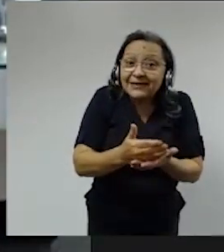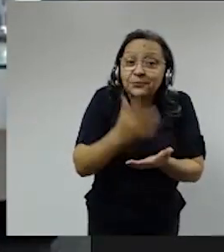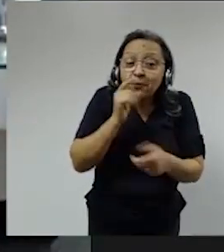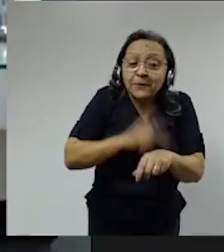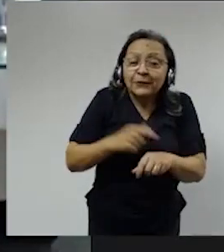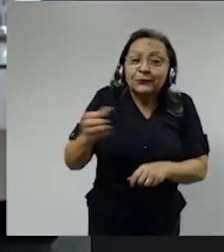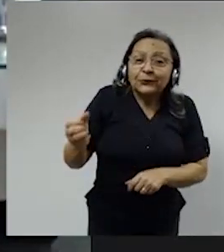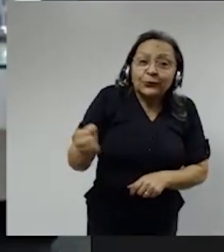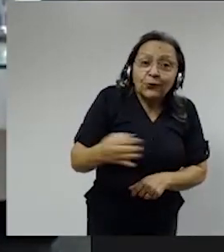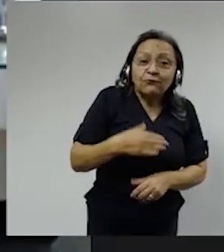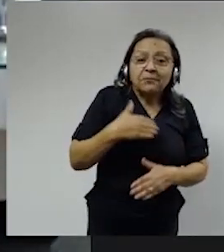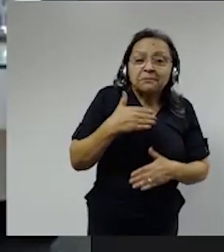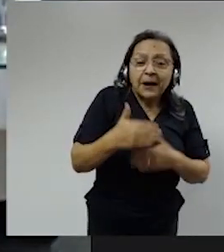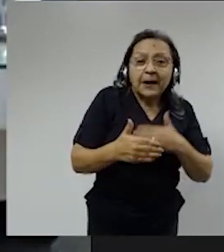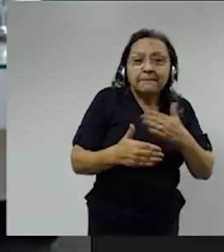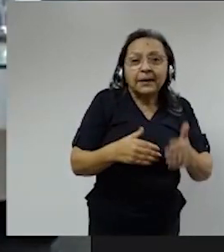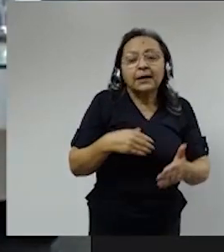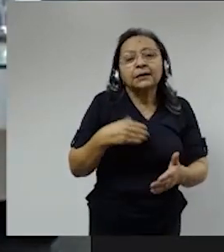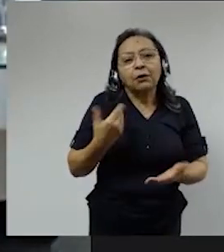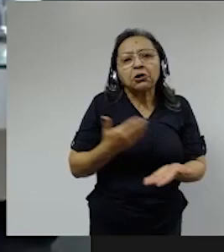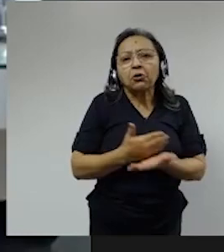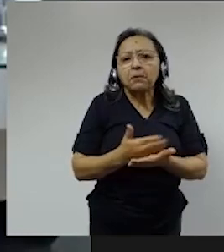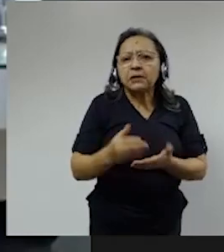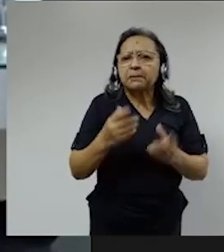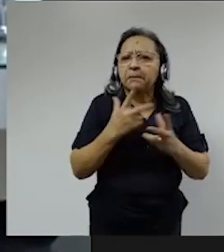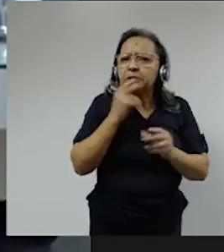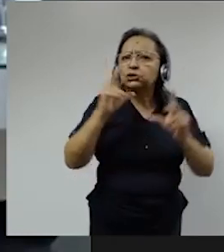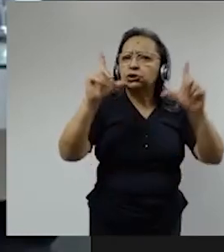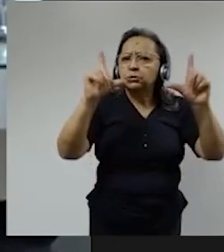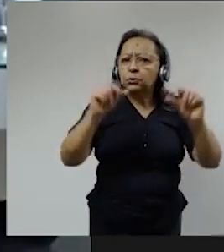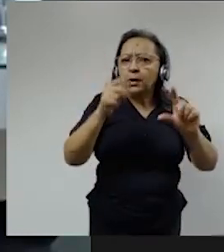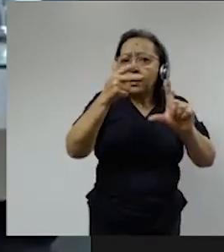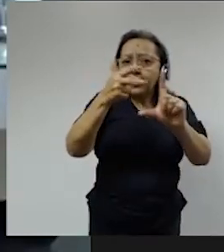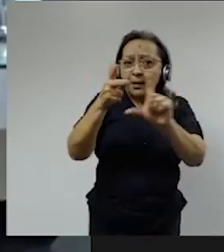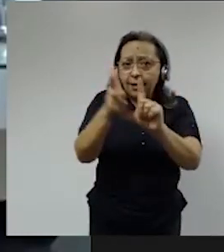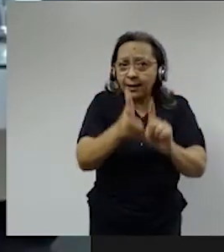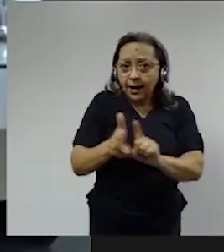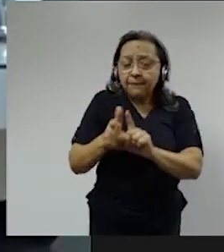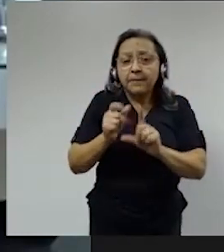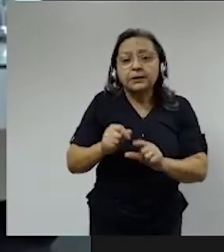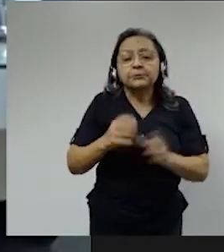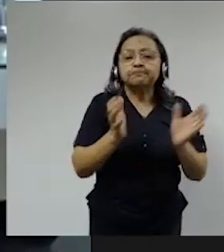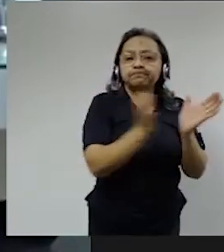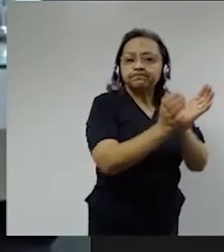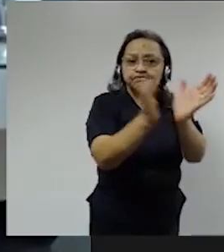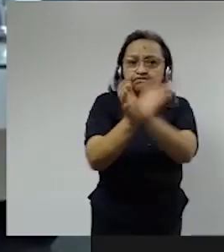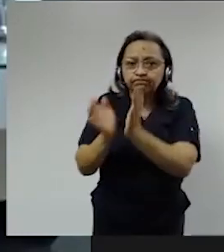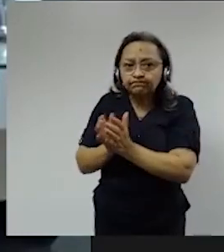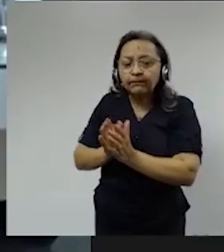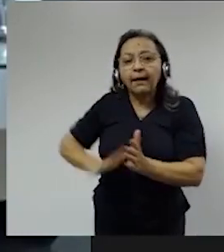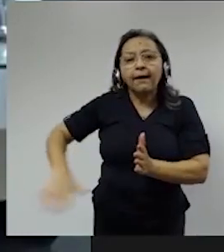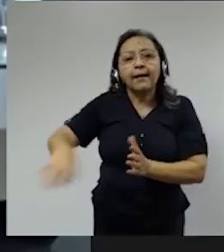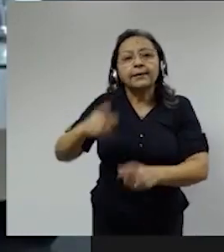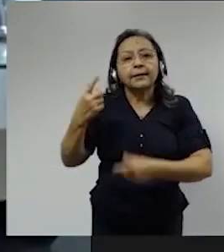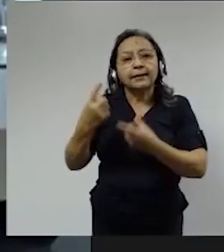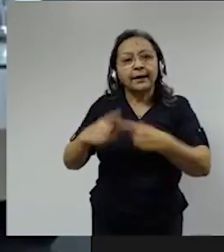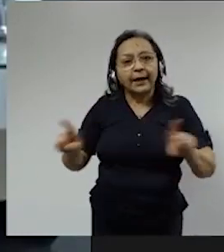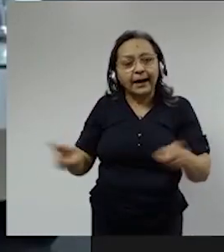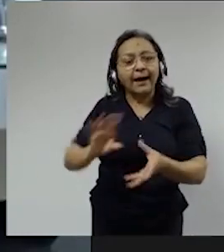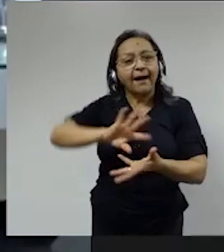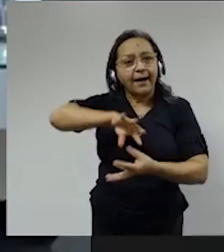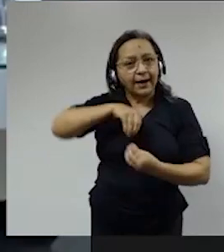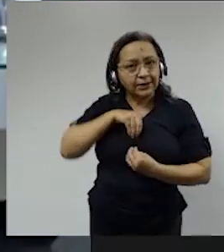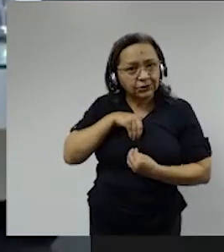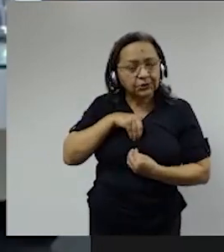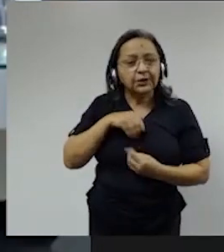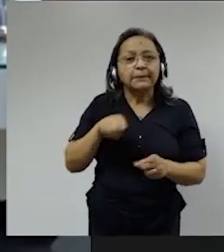no momento de diminuição dessas lives, mas, com certeza, os movimentos artísticos vivenciam várias renovações. A gente termina